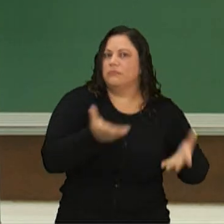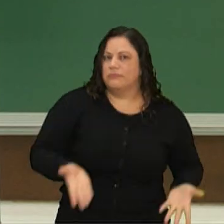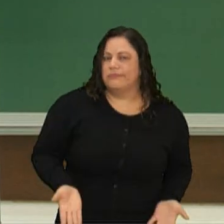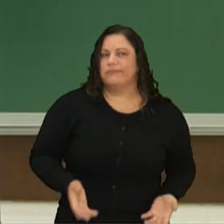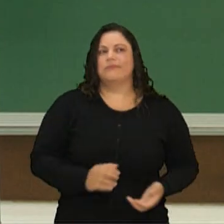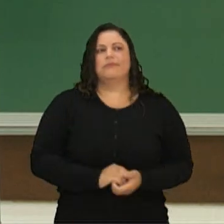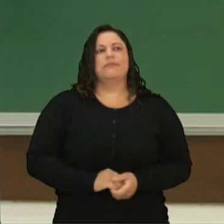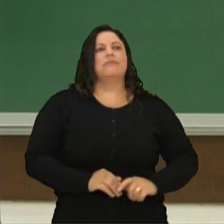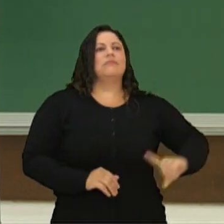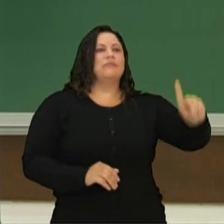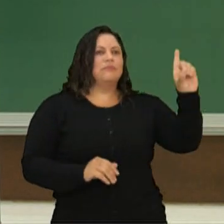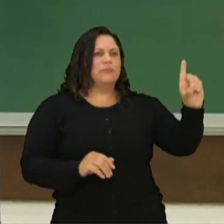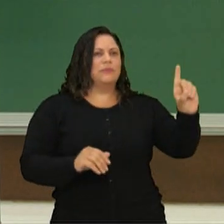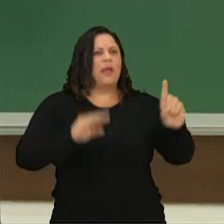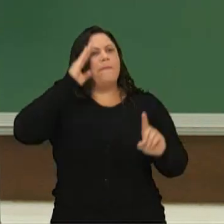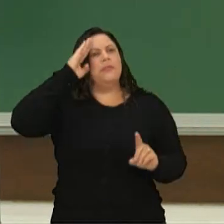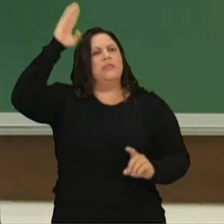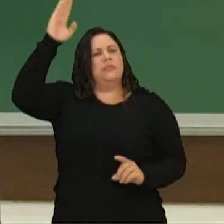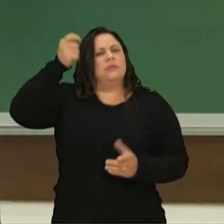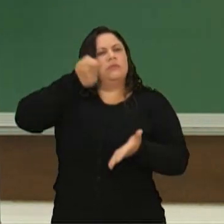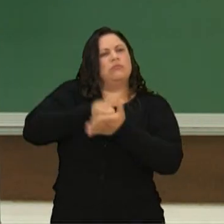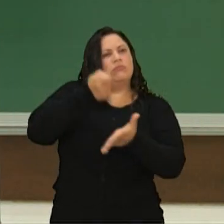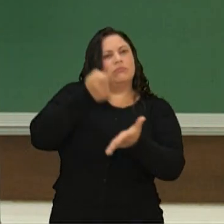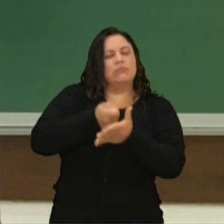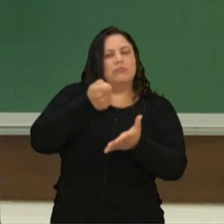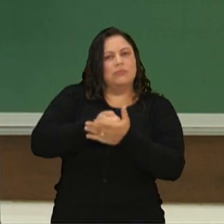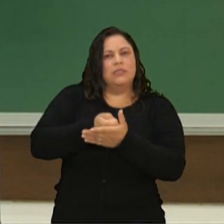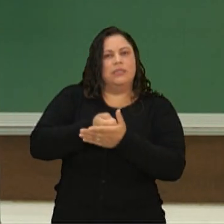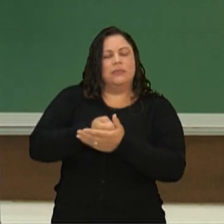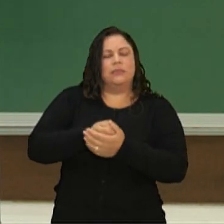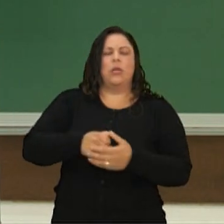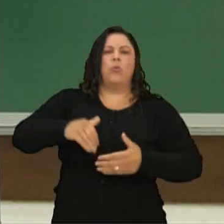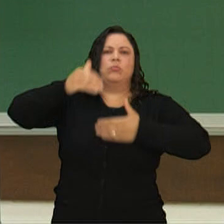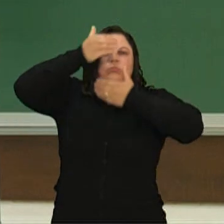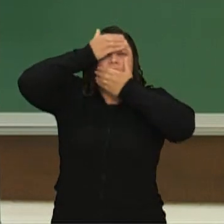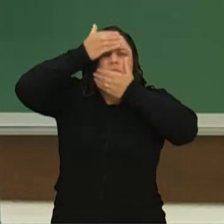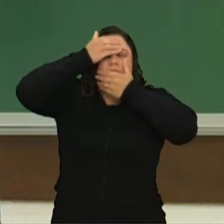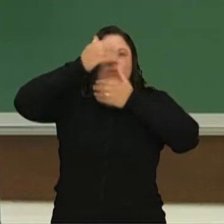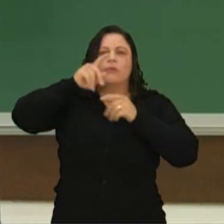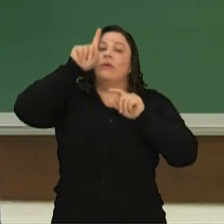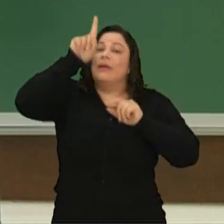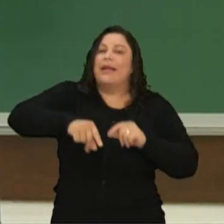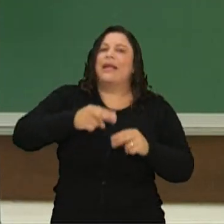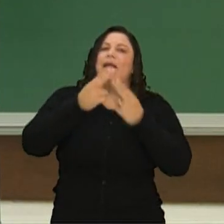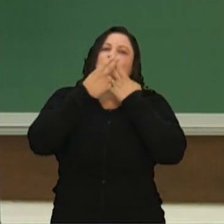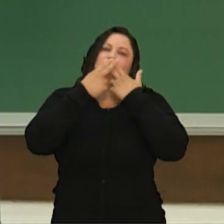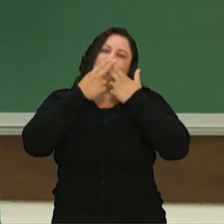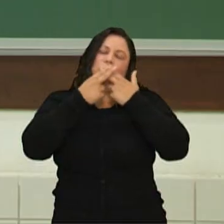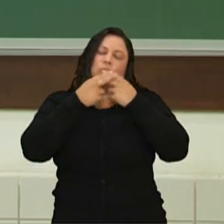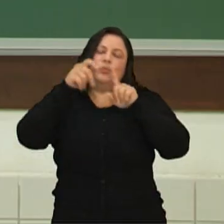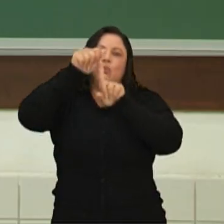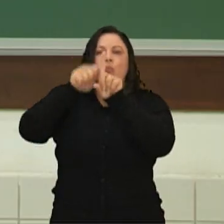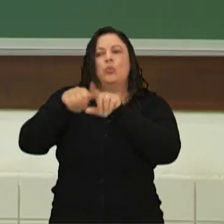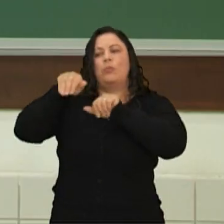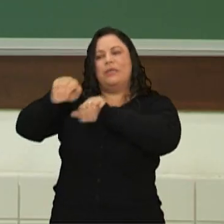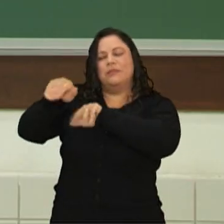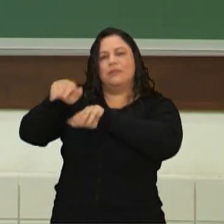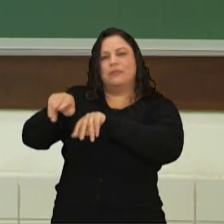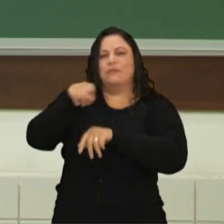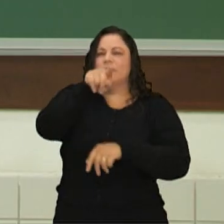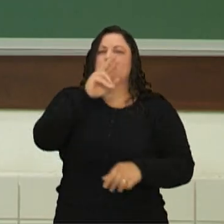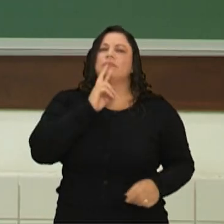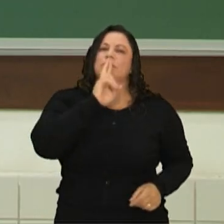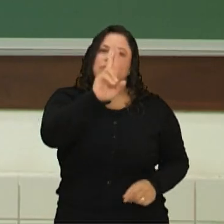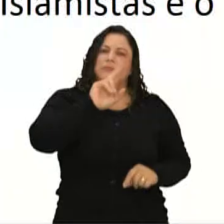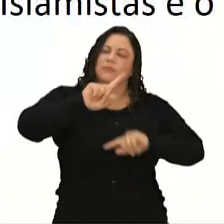das principais obrigações dos muçulmanos islamitas é o jejum no mês de setembro. Vou deixar um tempo para você responder, em seguida voltamos com